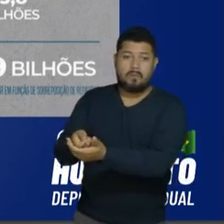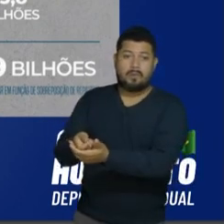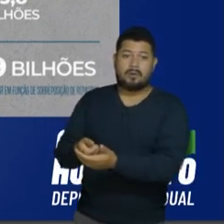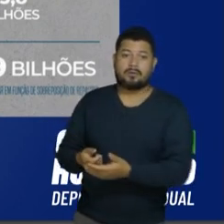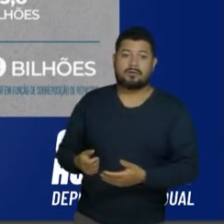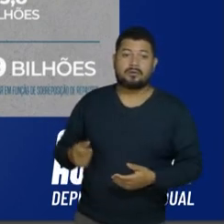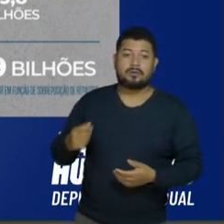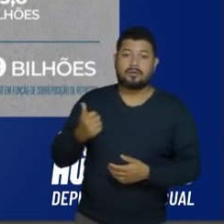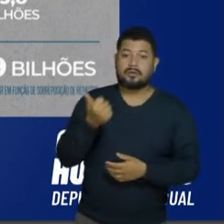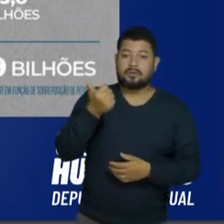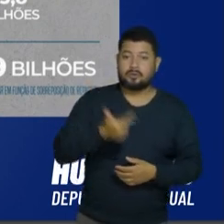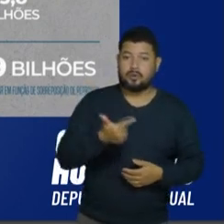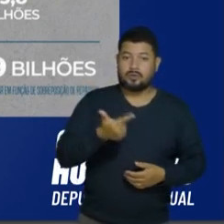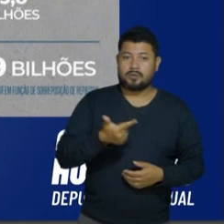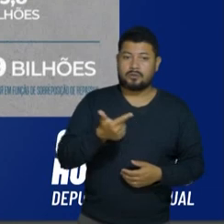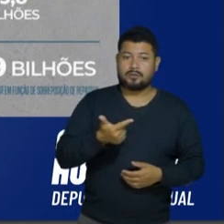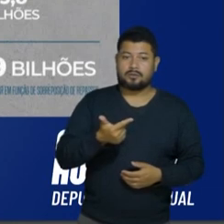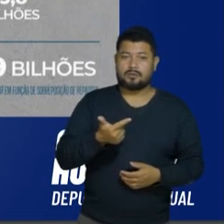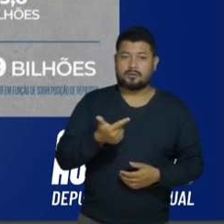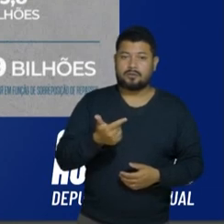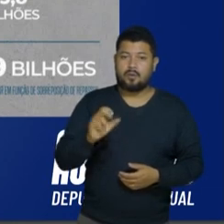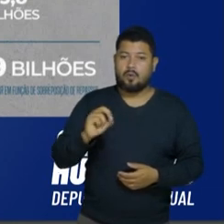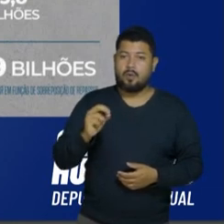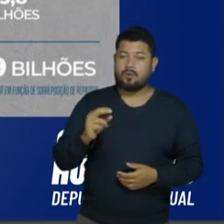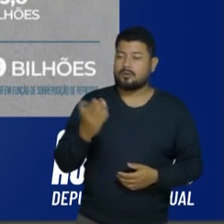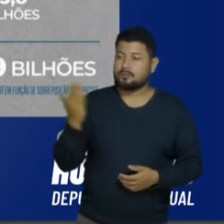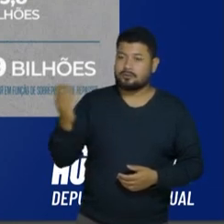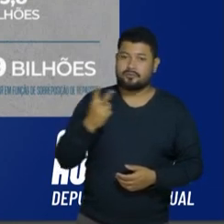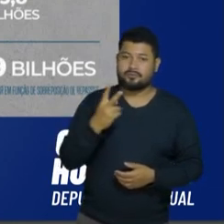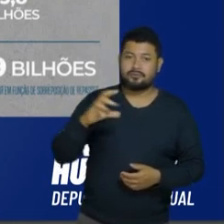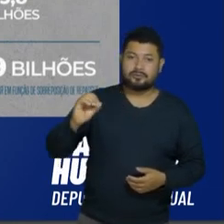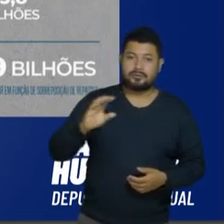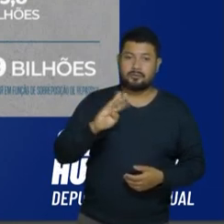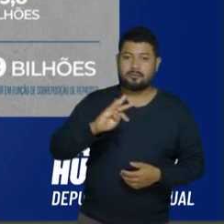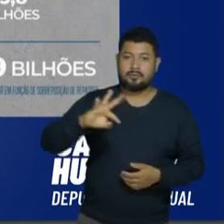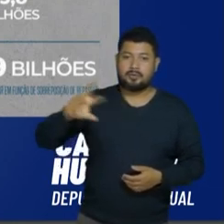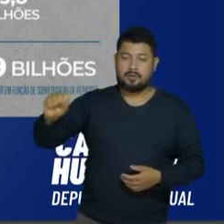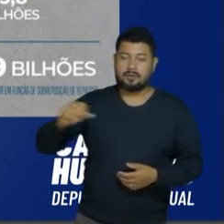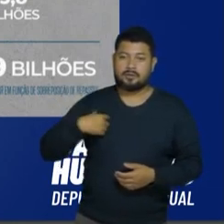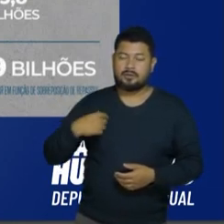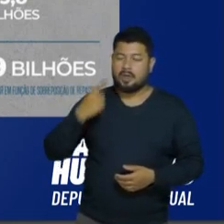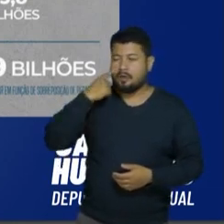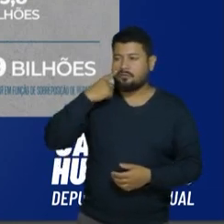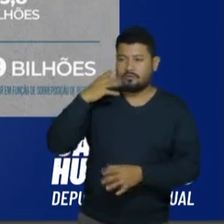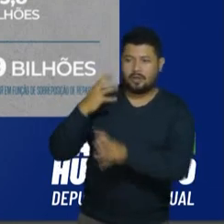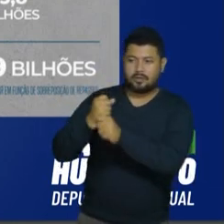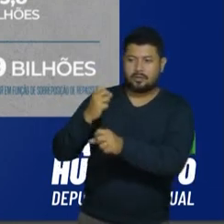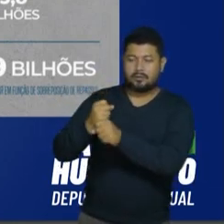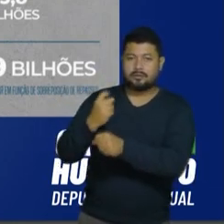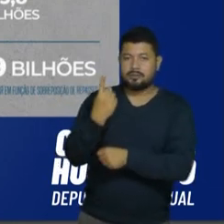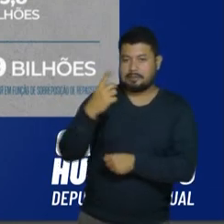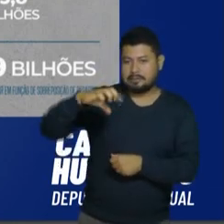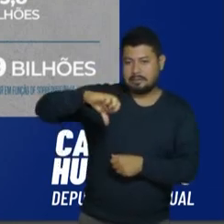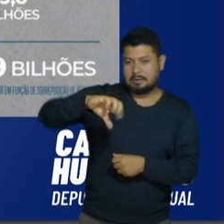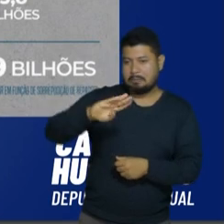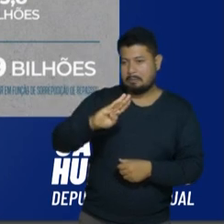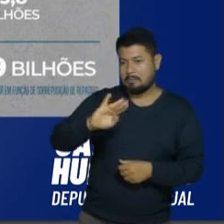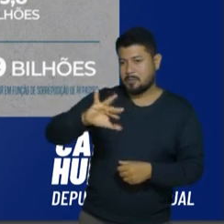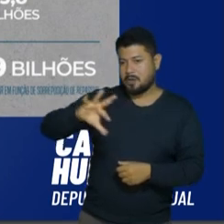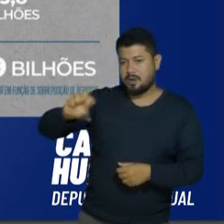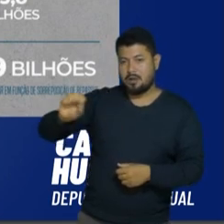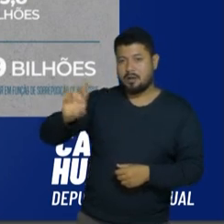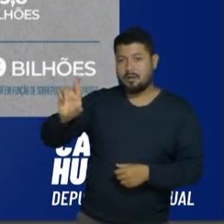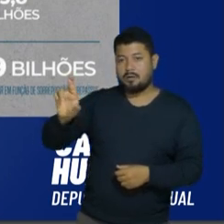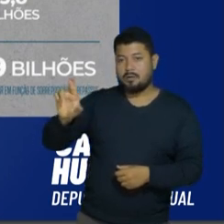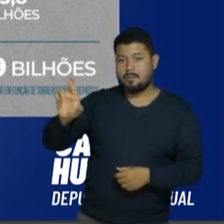reconstrói todas as cidades. Ou muda de lugar. Eu vi uma conta lá de 19 bilhões. Eu vi uma conta. E